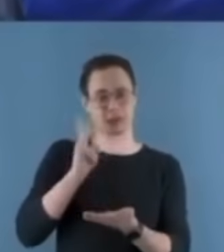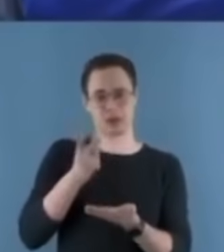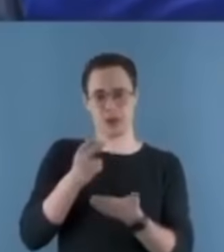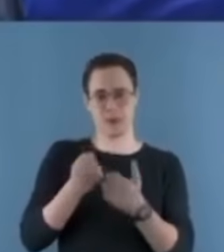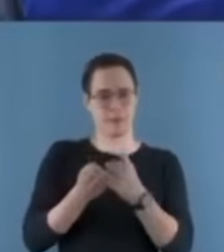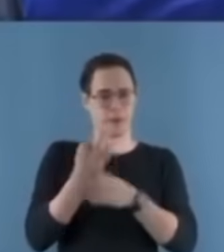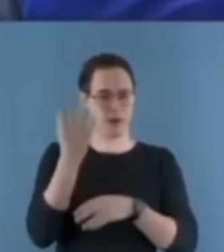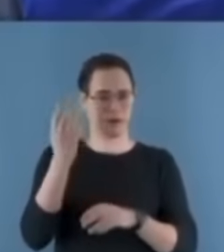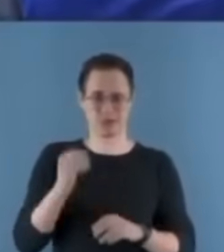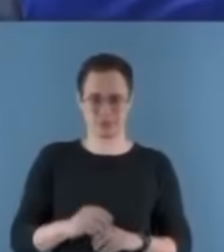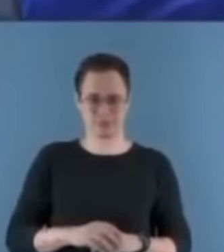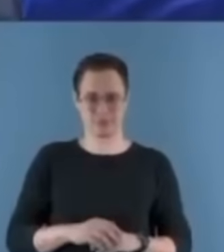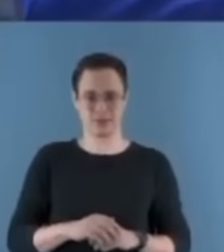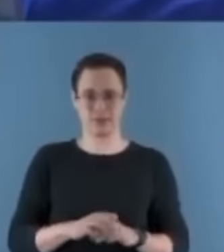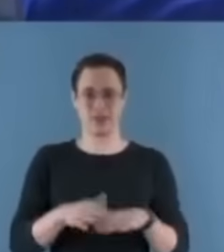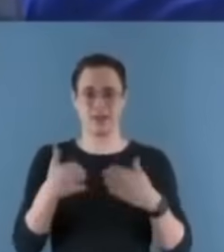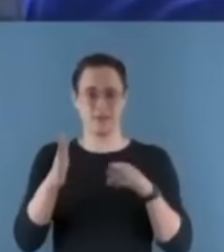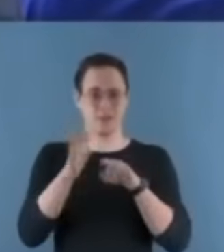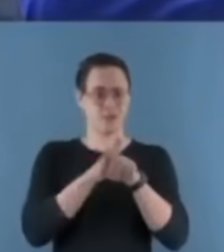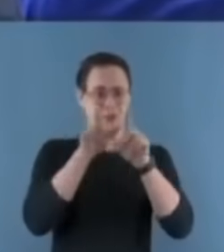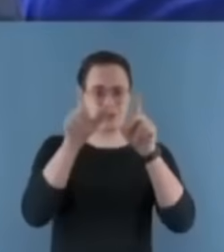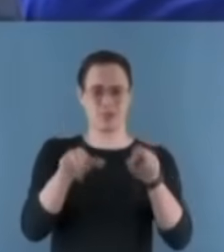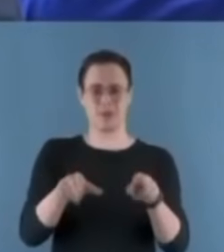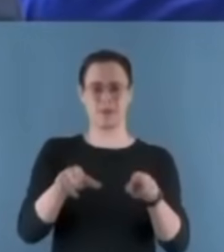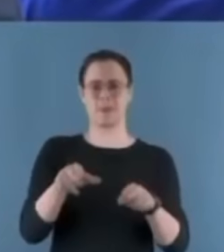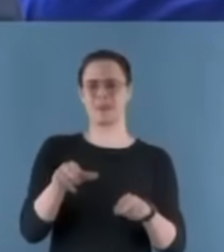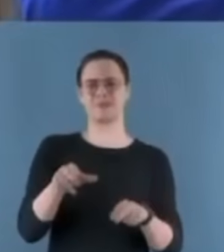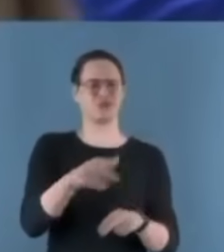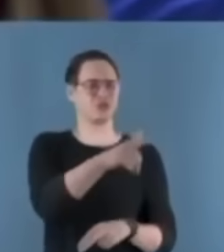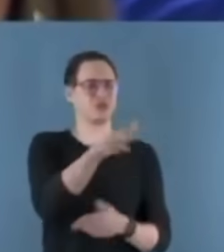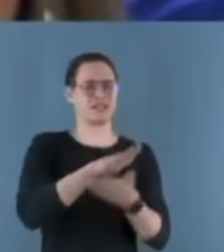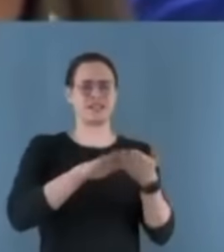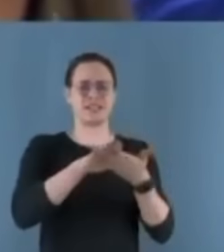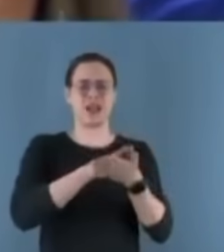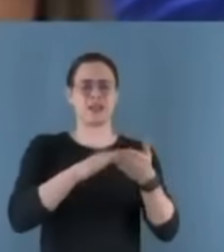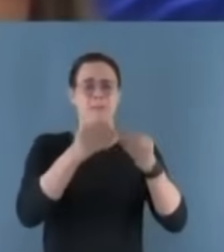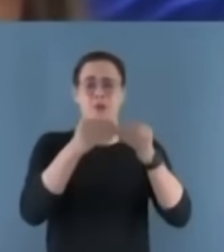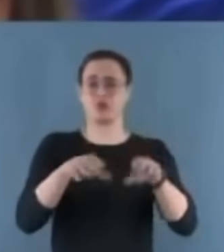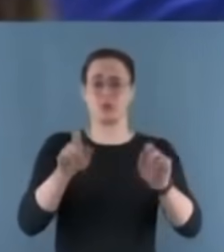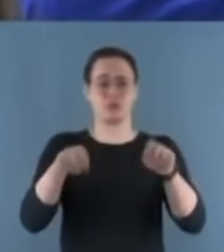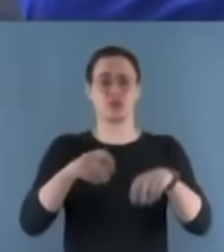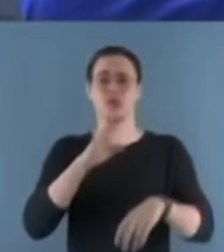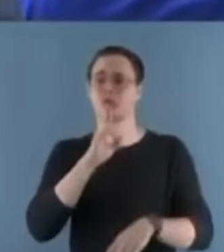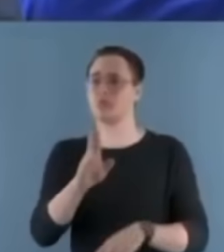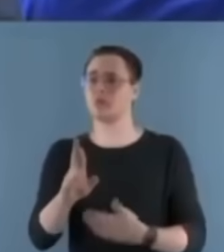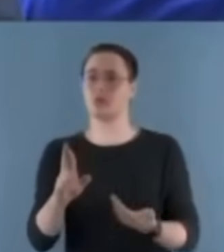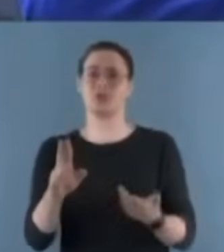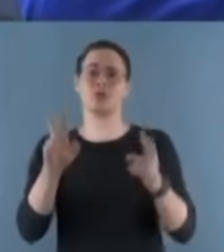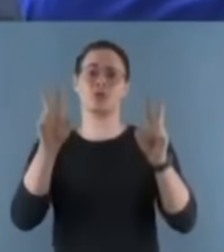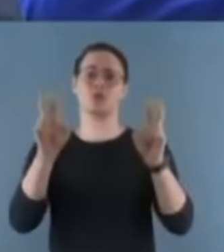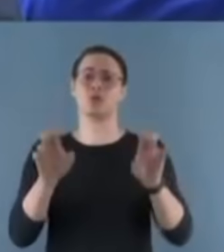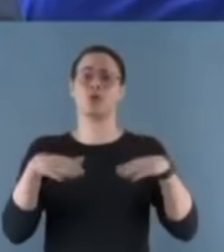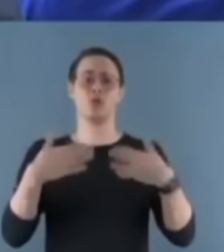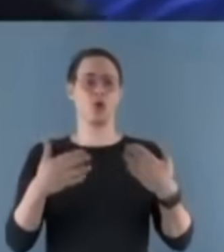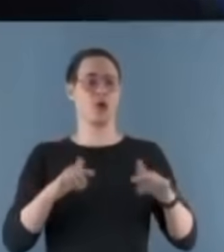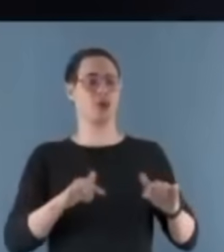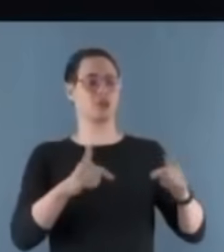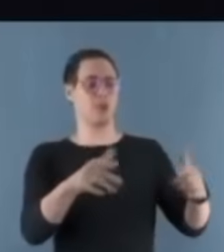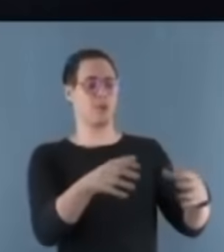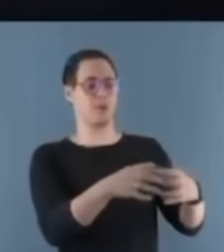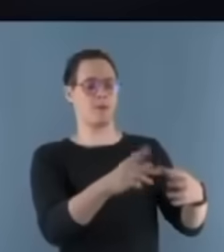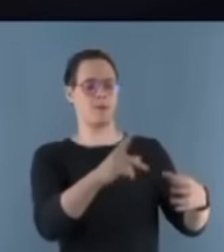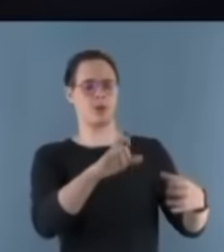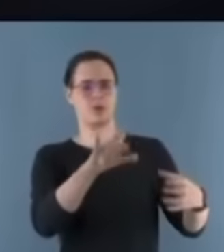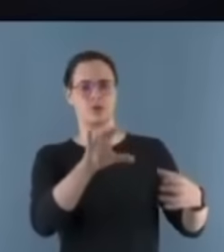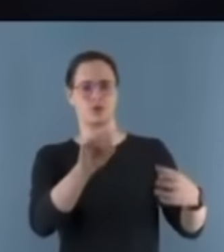minhas perguntas aqui foram nesse direcionamento. Não tinha nenhum prejuízo do senhor, por exemplo, me responder com relação ao pelotão, me